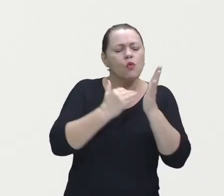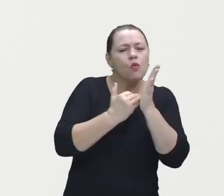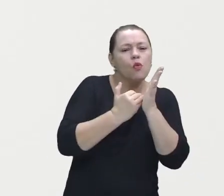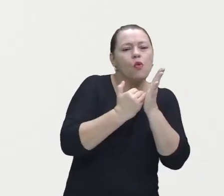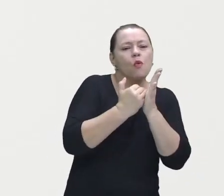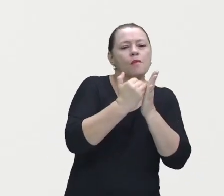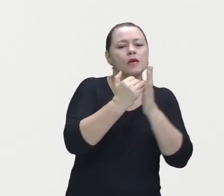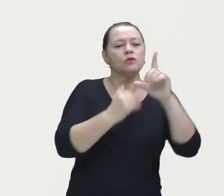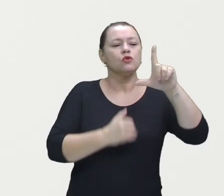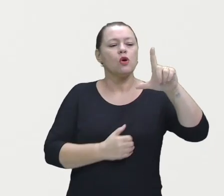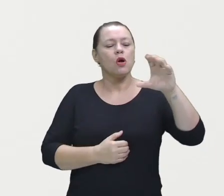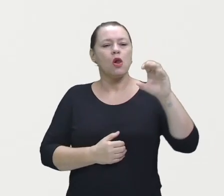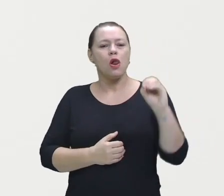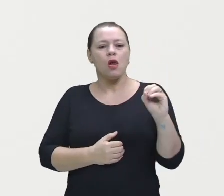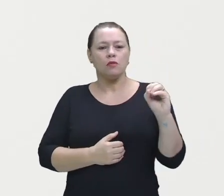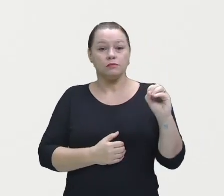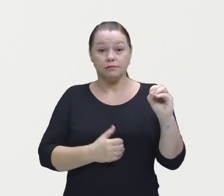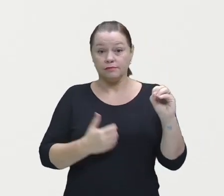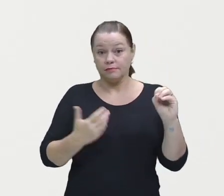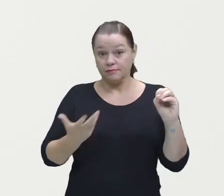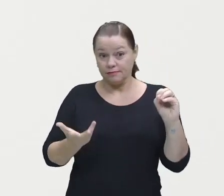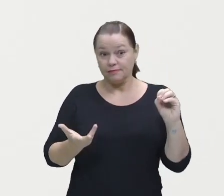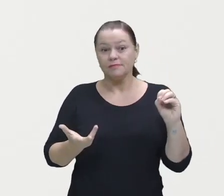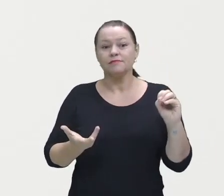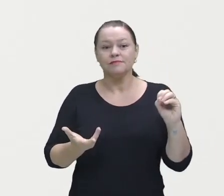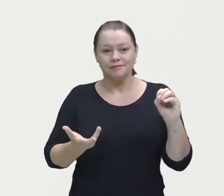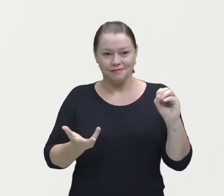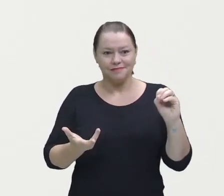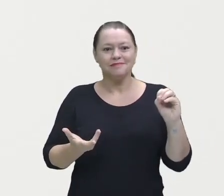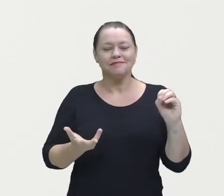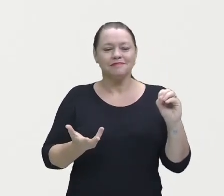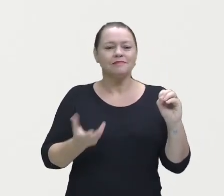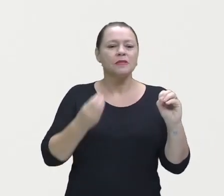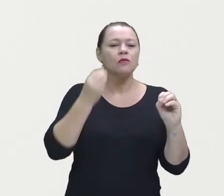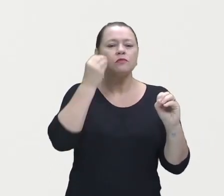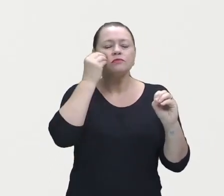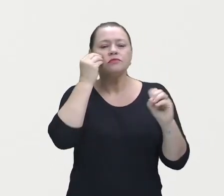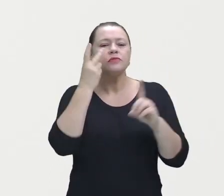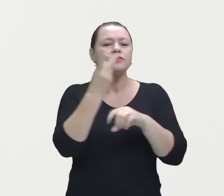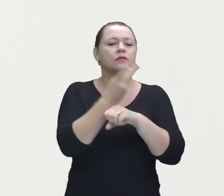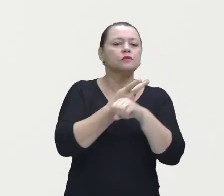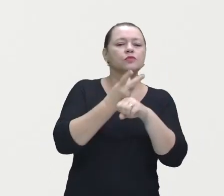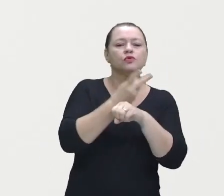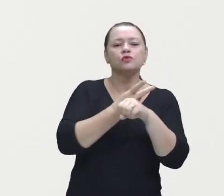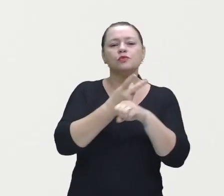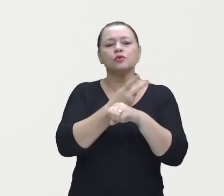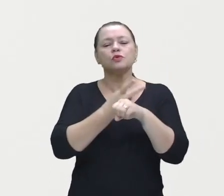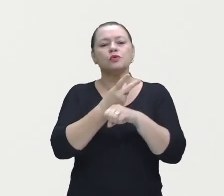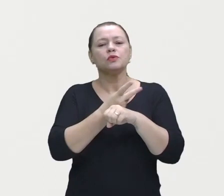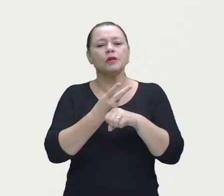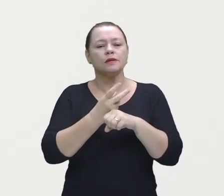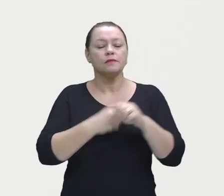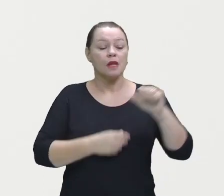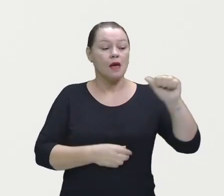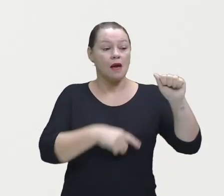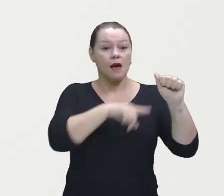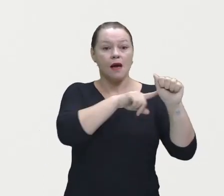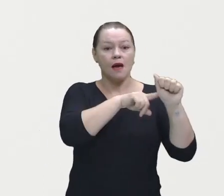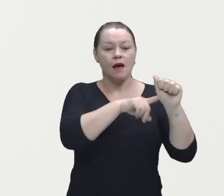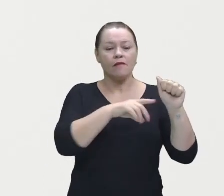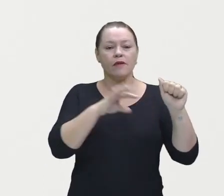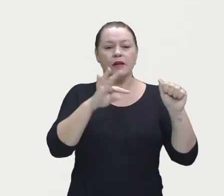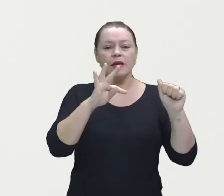lobo? É o lo. Vamos ver qual é a questão que traz. A